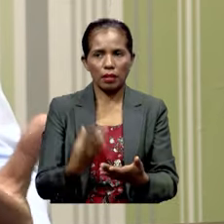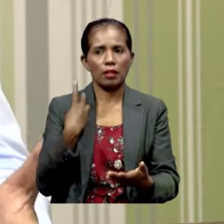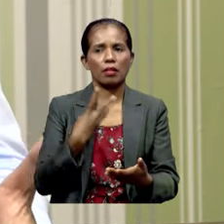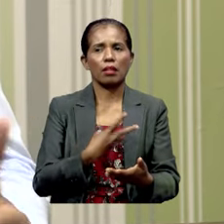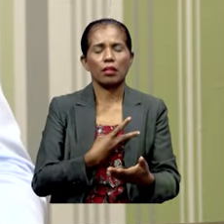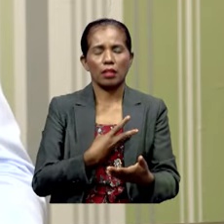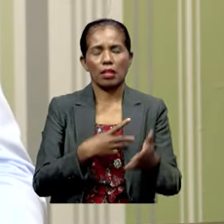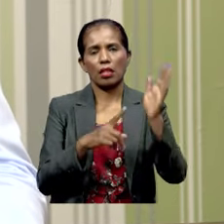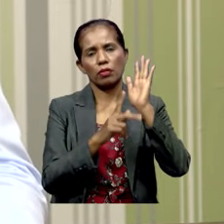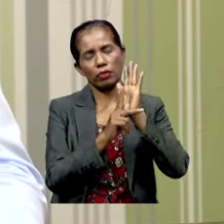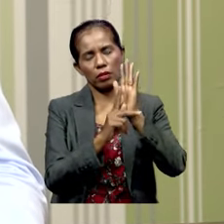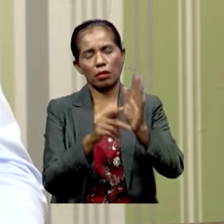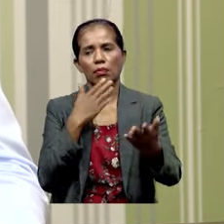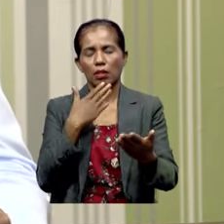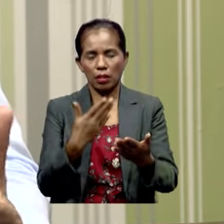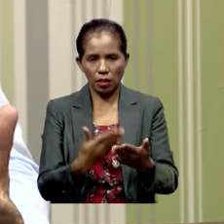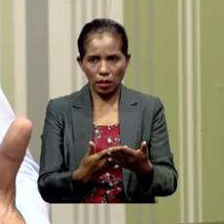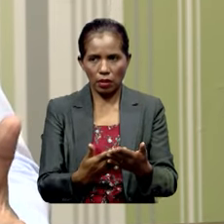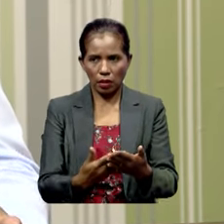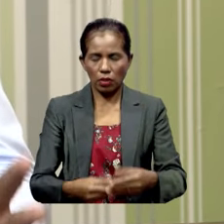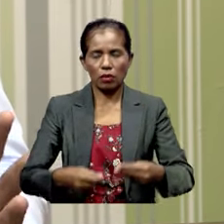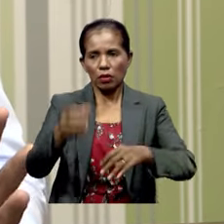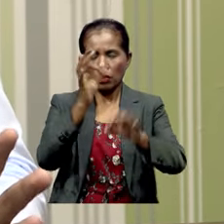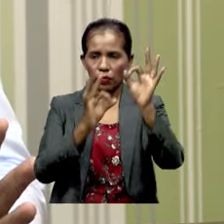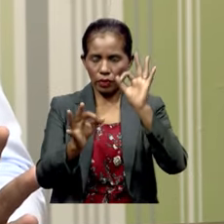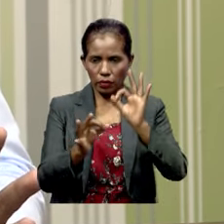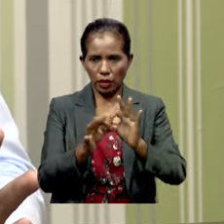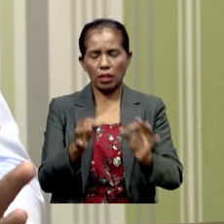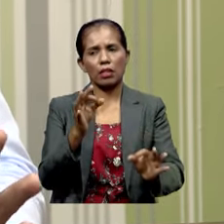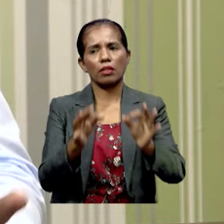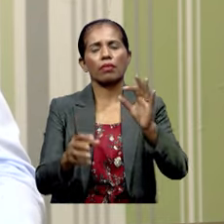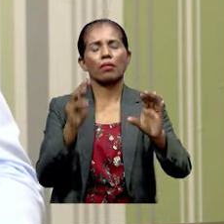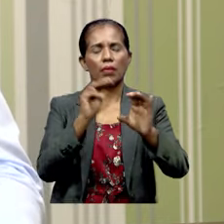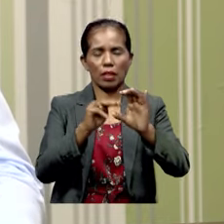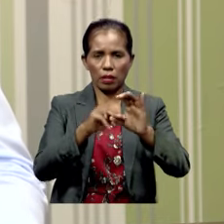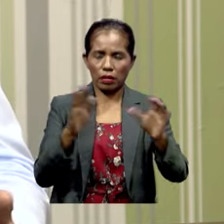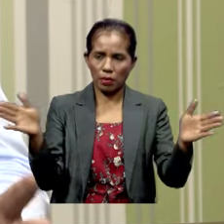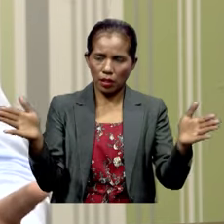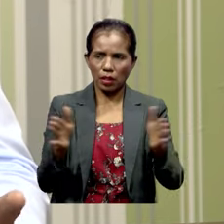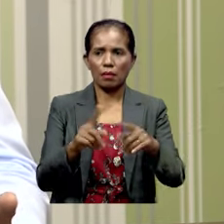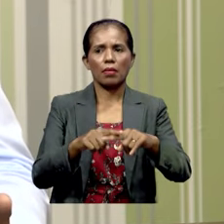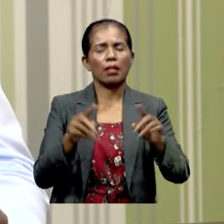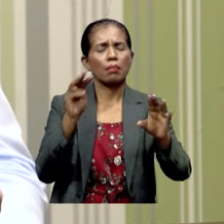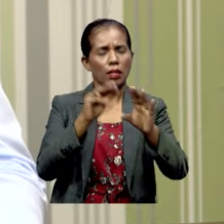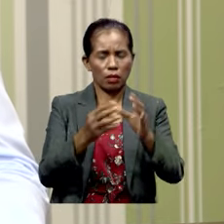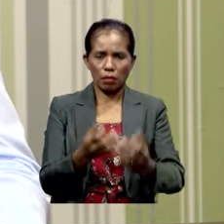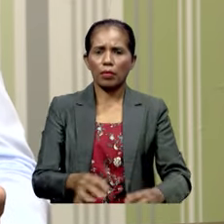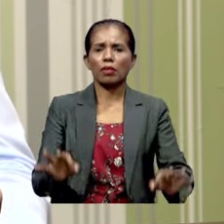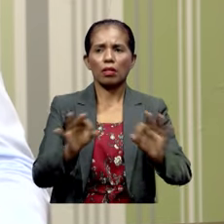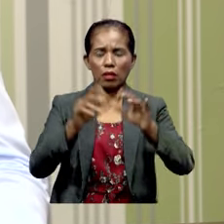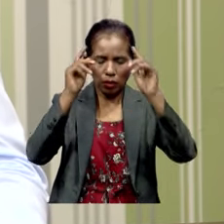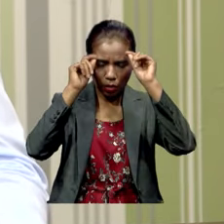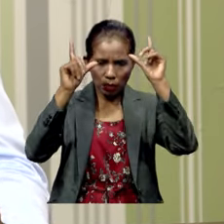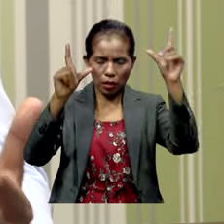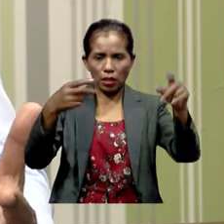imagem e externo mos dia. Que entrasalo mos dia. Então é foco confiança. Mesmo que o mercado de Kikik, é bem mercado potencial. Timor, pelo sair mais